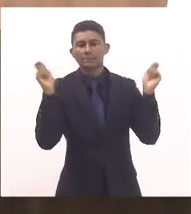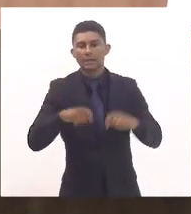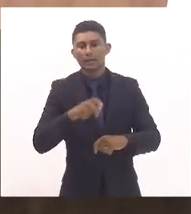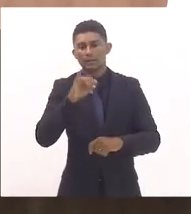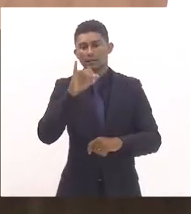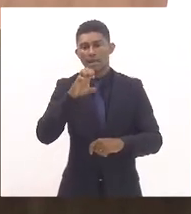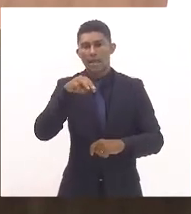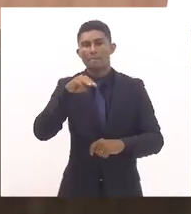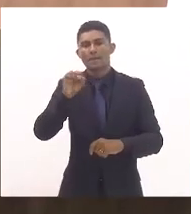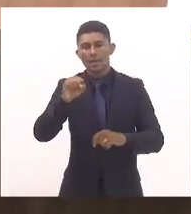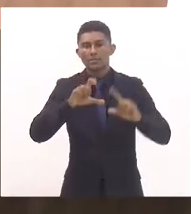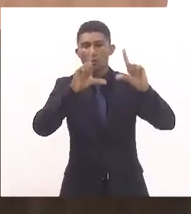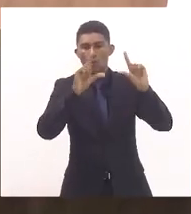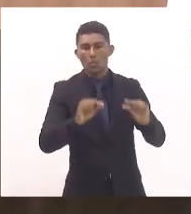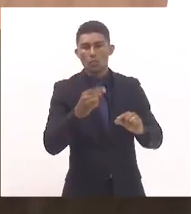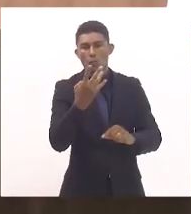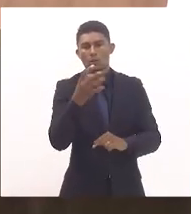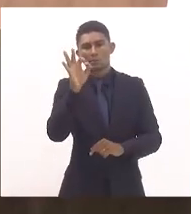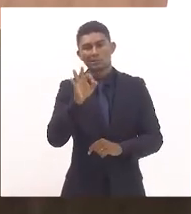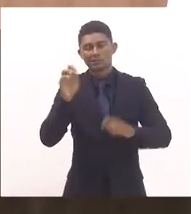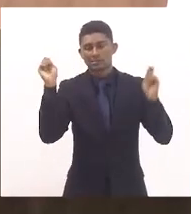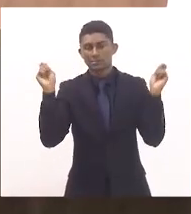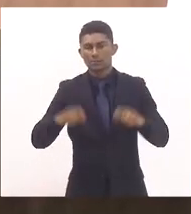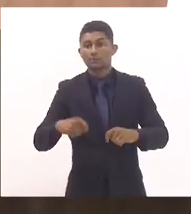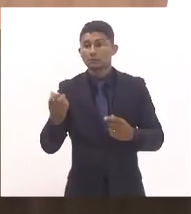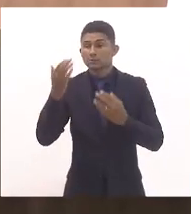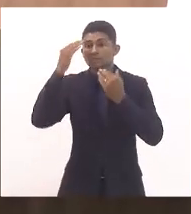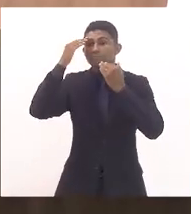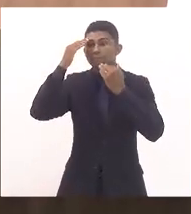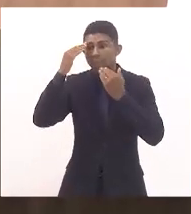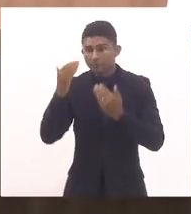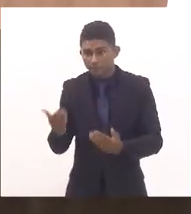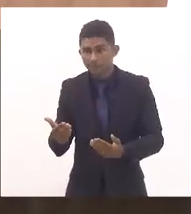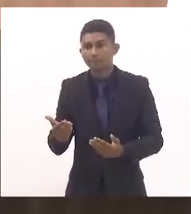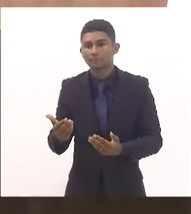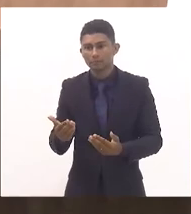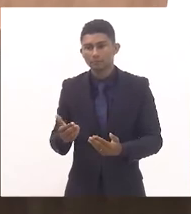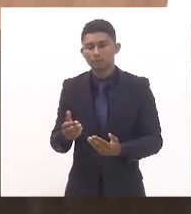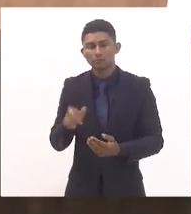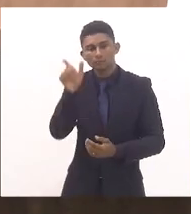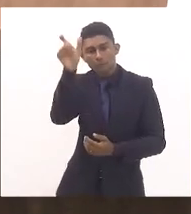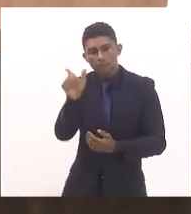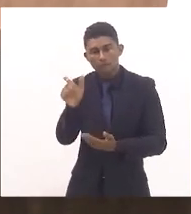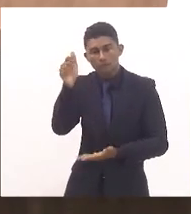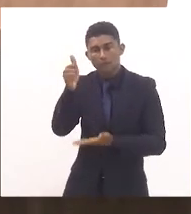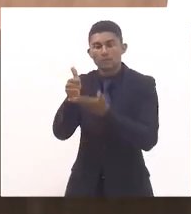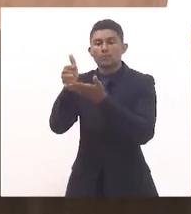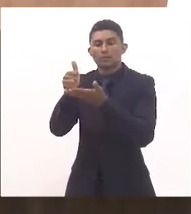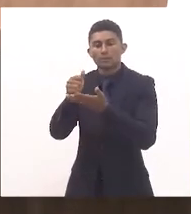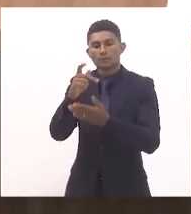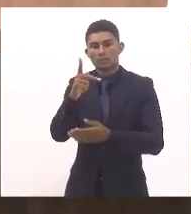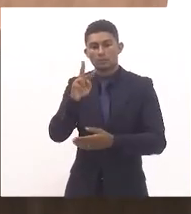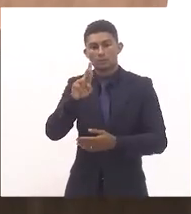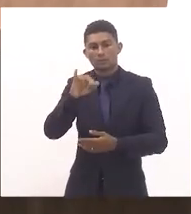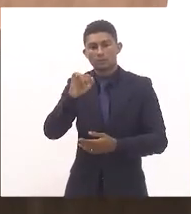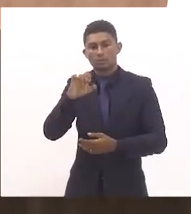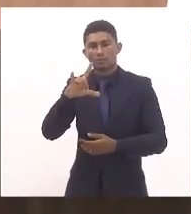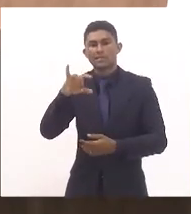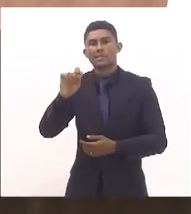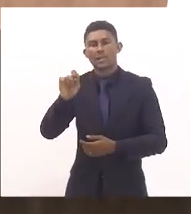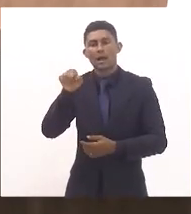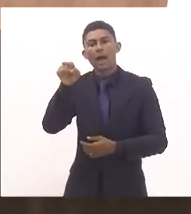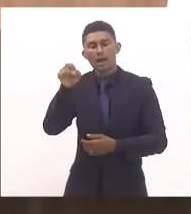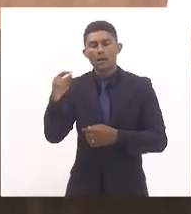até 4%. Então, queria agradecer muito à assessora Priscila Sacalema, que